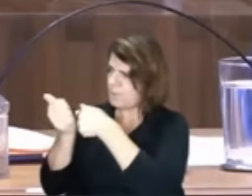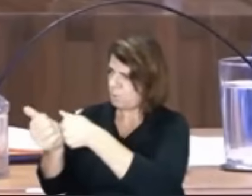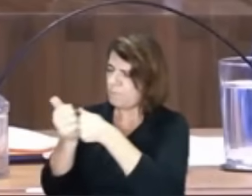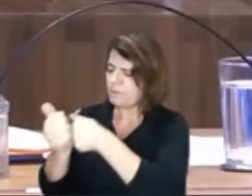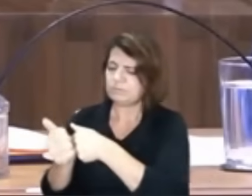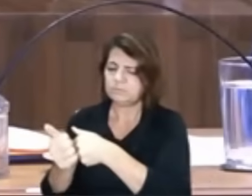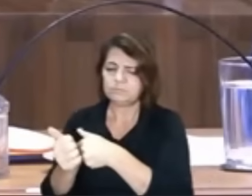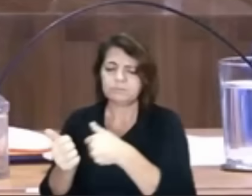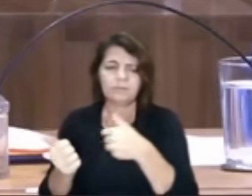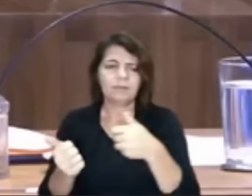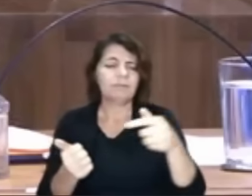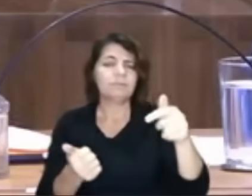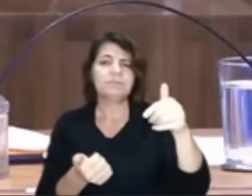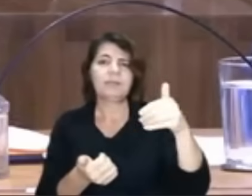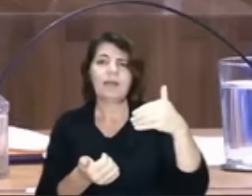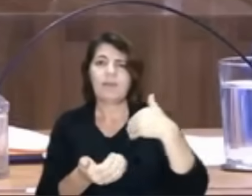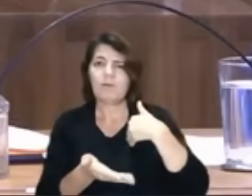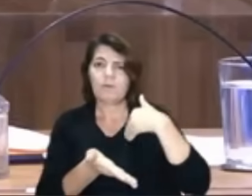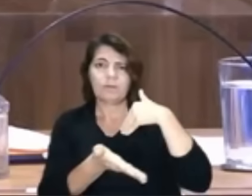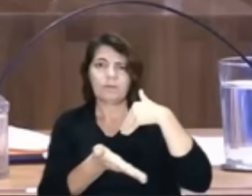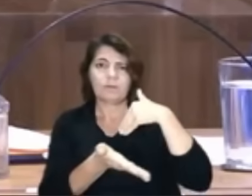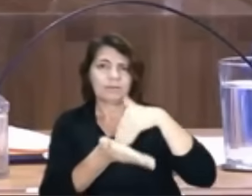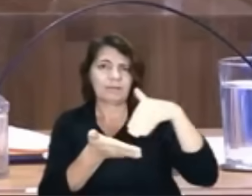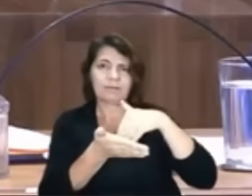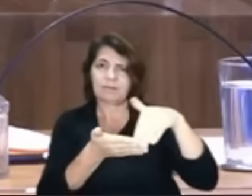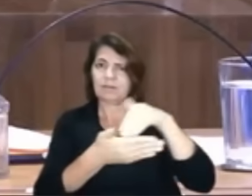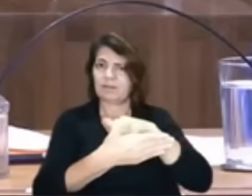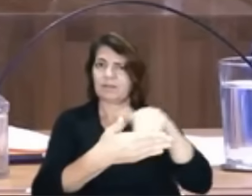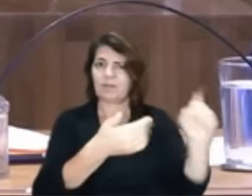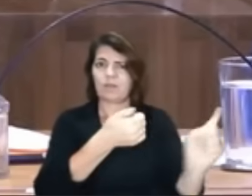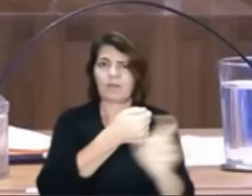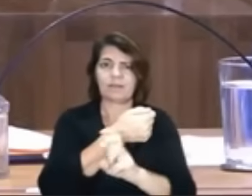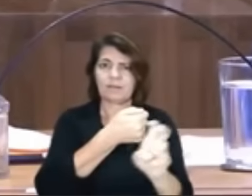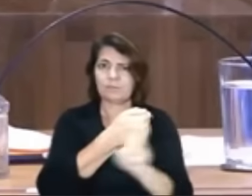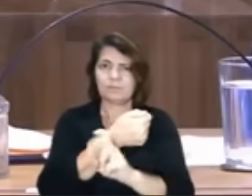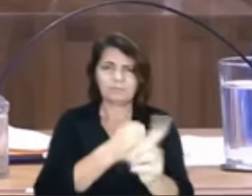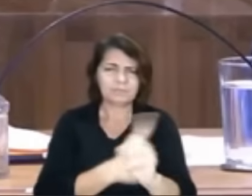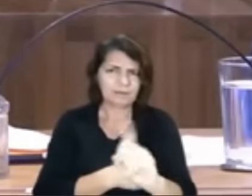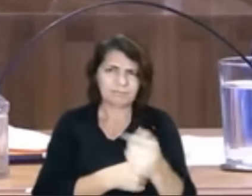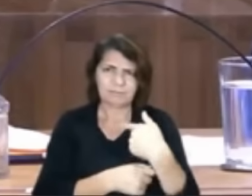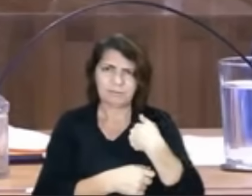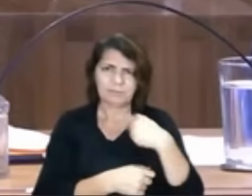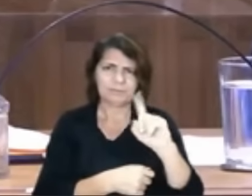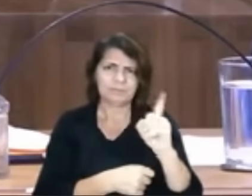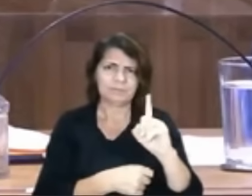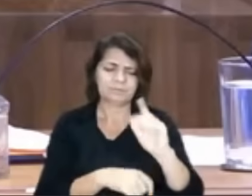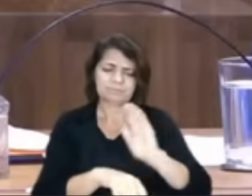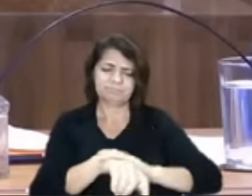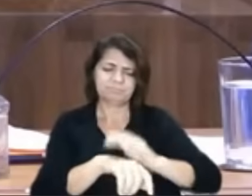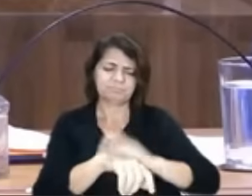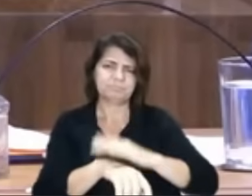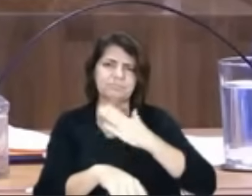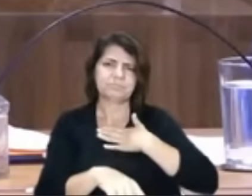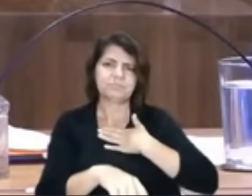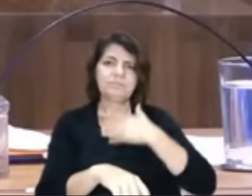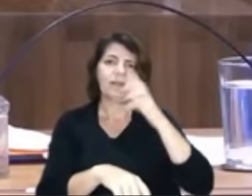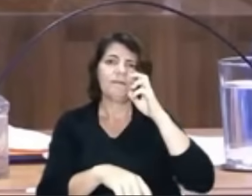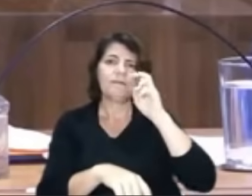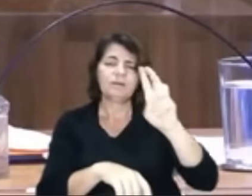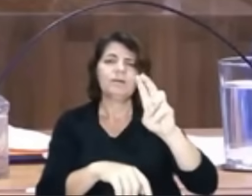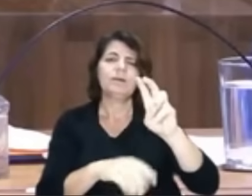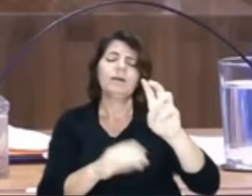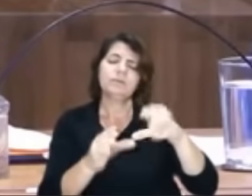do secretário executivo isso daí não é atribuição ali da secretaria como Senor viu o organograma a agência Brasileira de